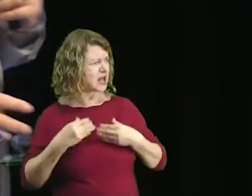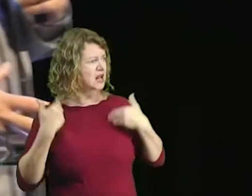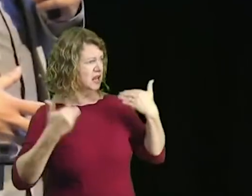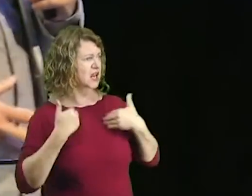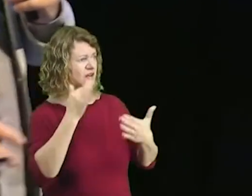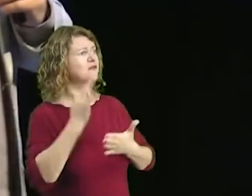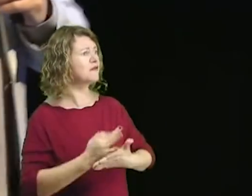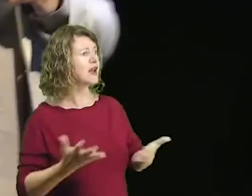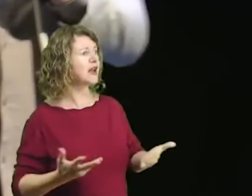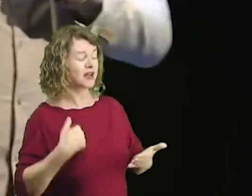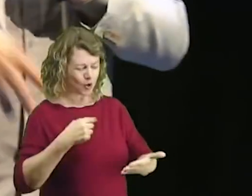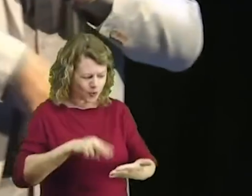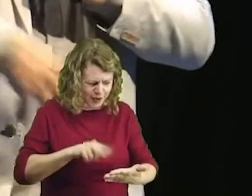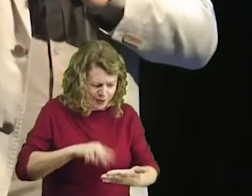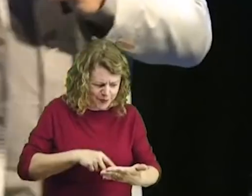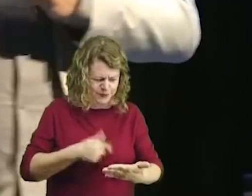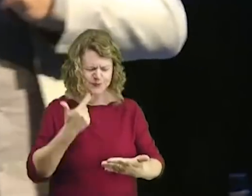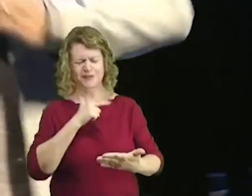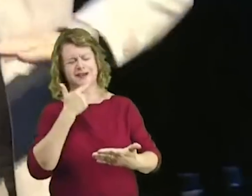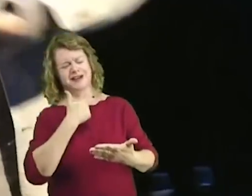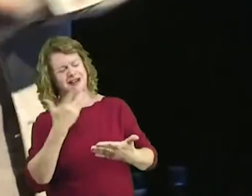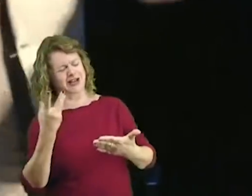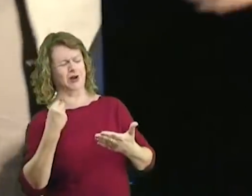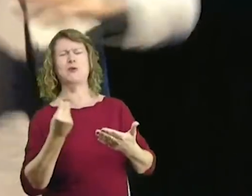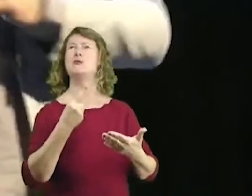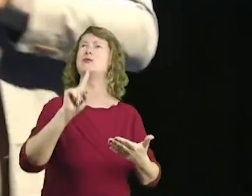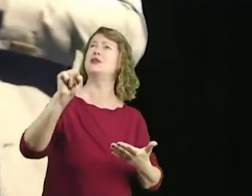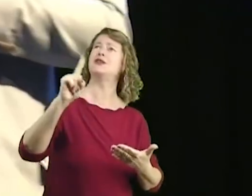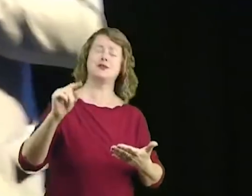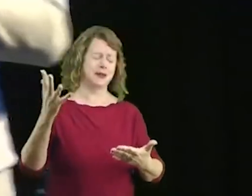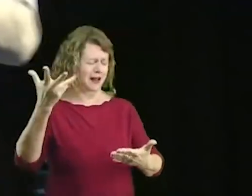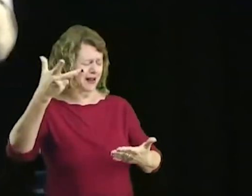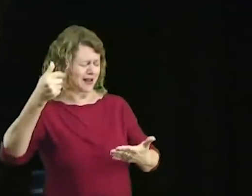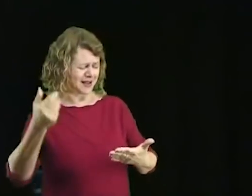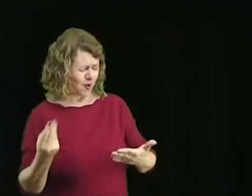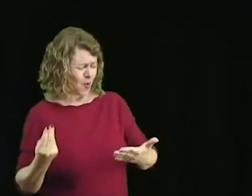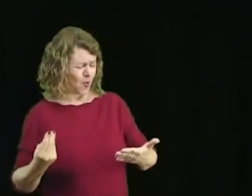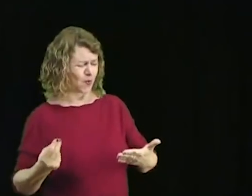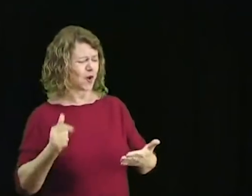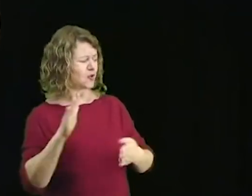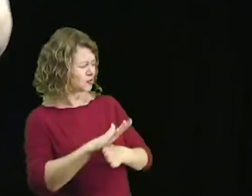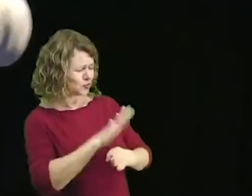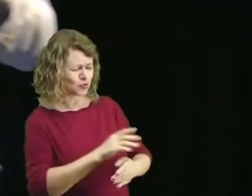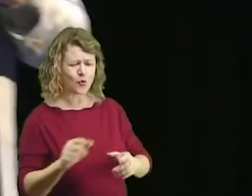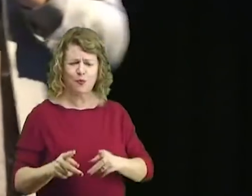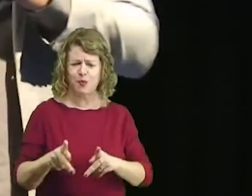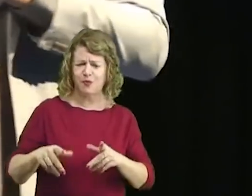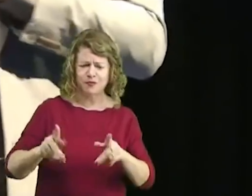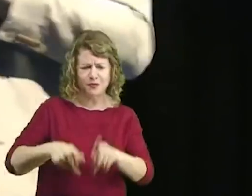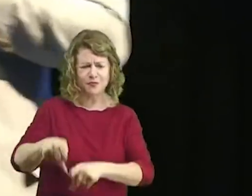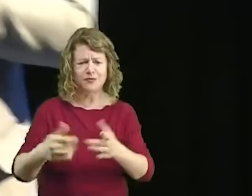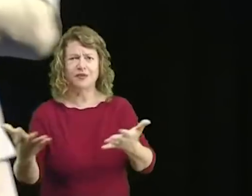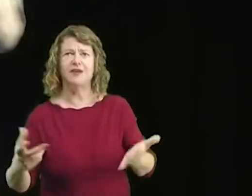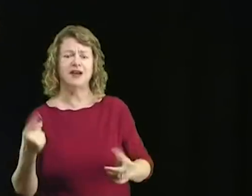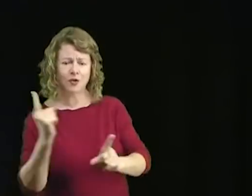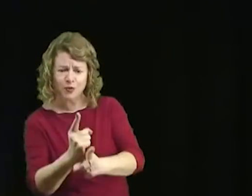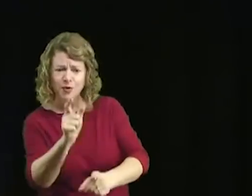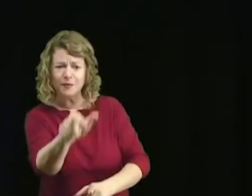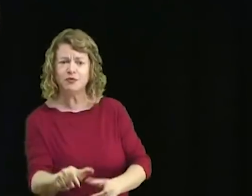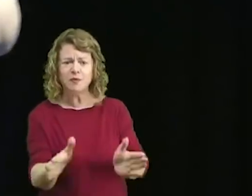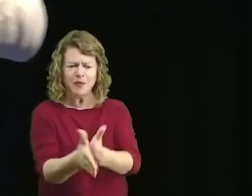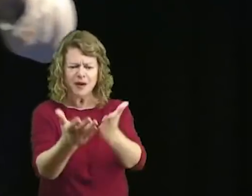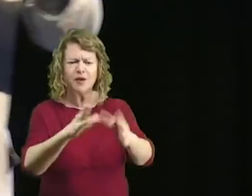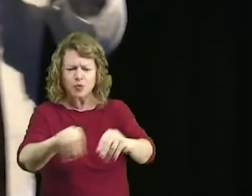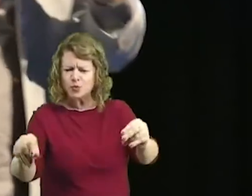Deus, eu vou dando risada a maneira como Deus vai livrando o caminho de Israel. Deus, Jesus vai encontrando com as pessoas e